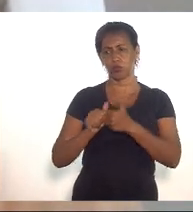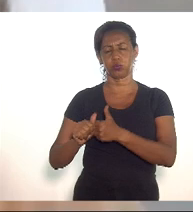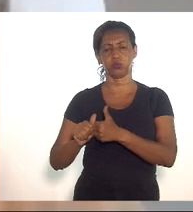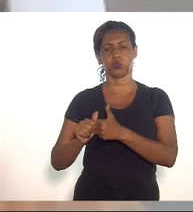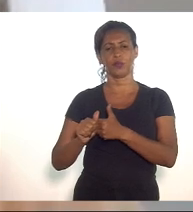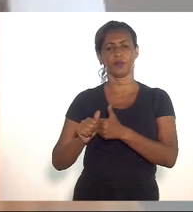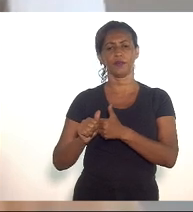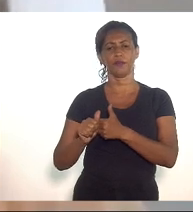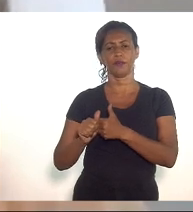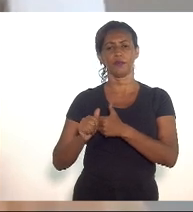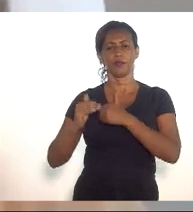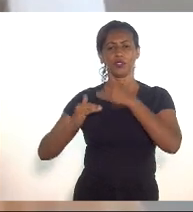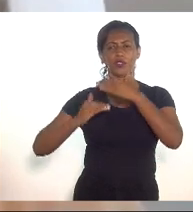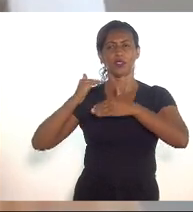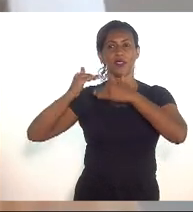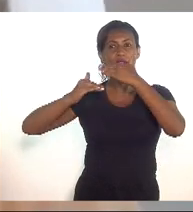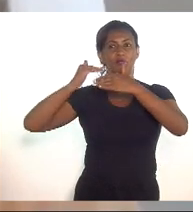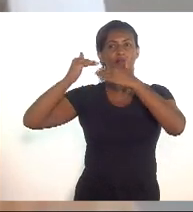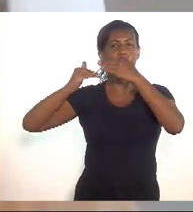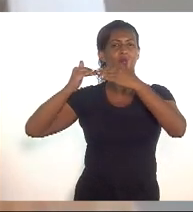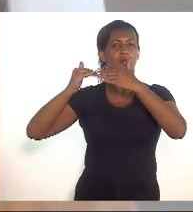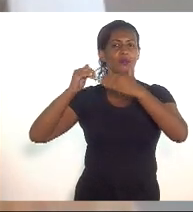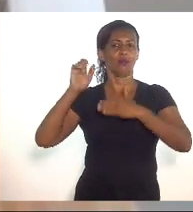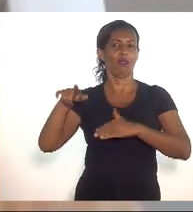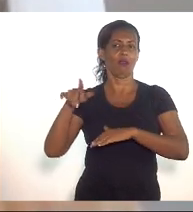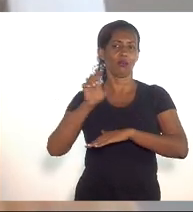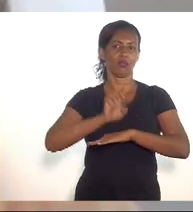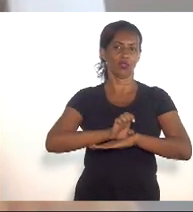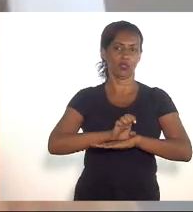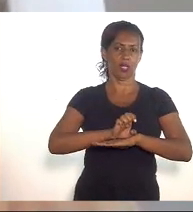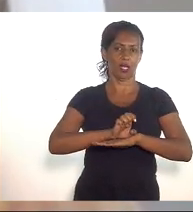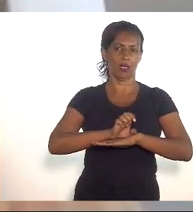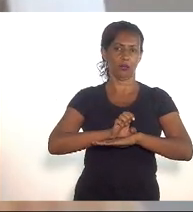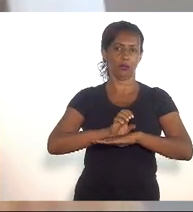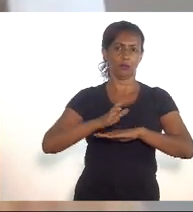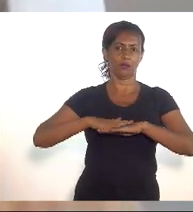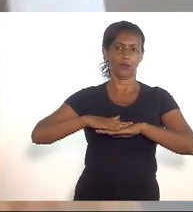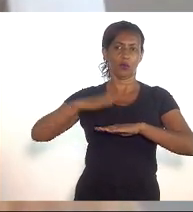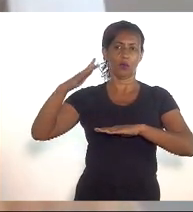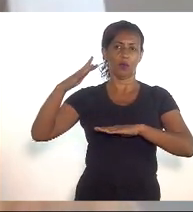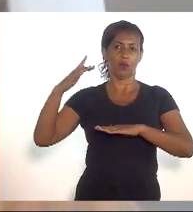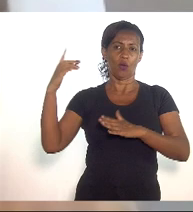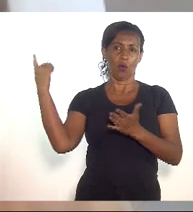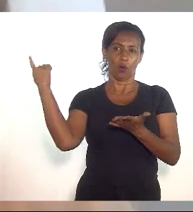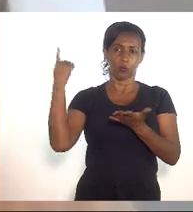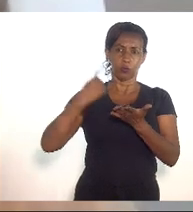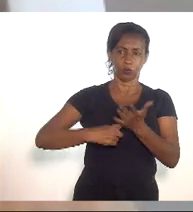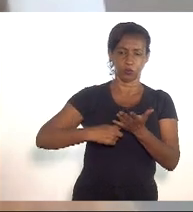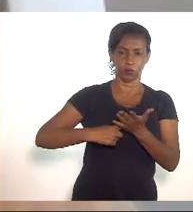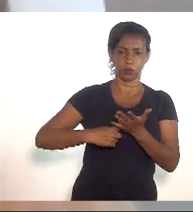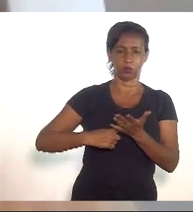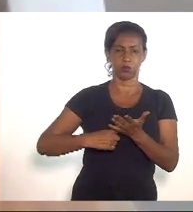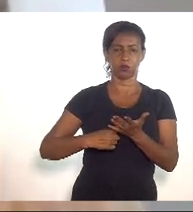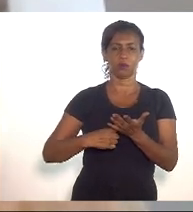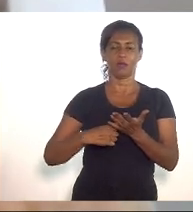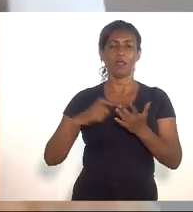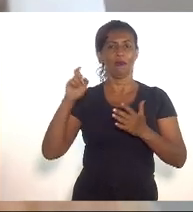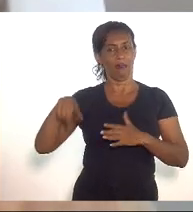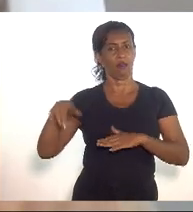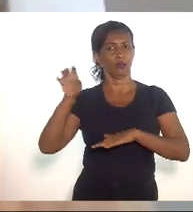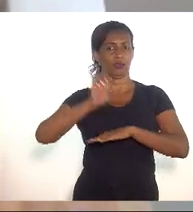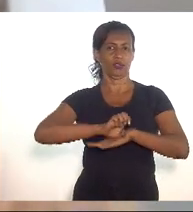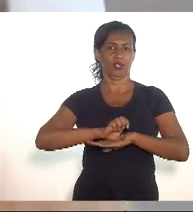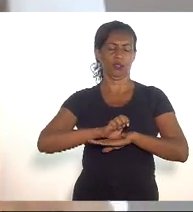desenvolvimento econômico é o Estado, e o maior contratante no mundo ainda é o